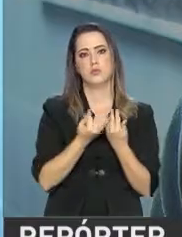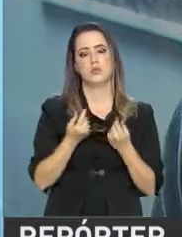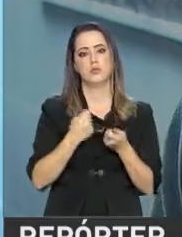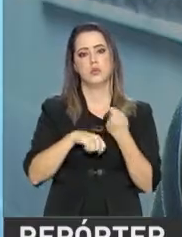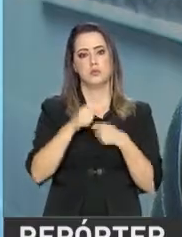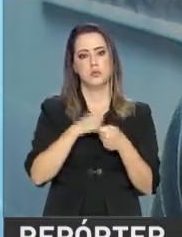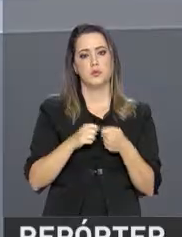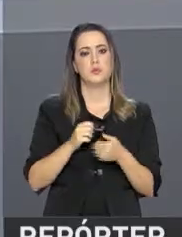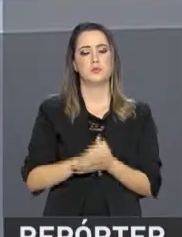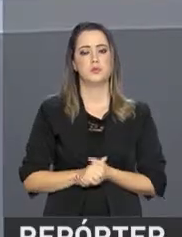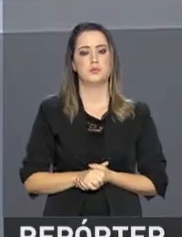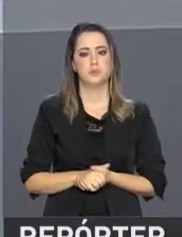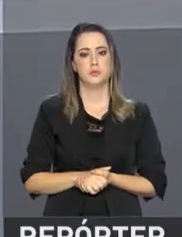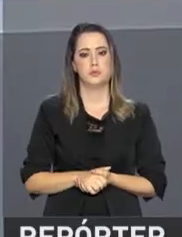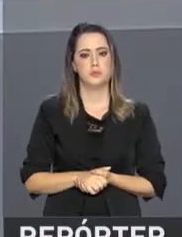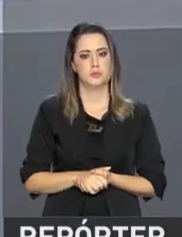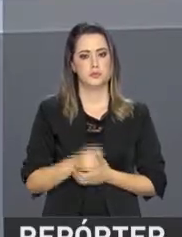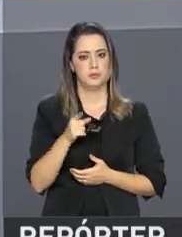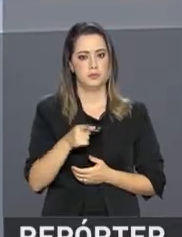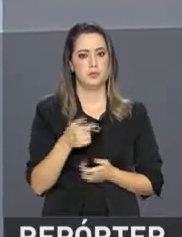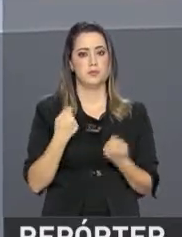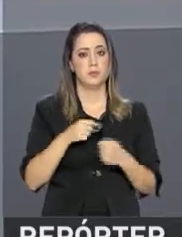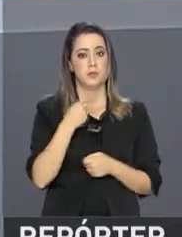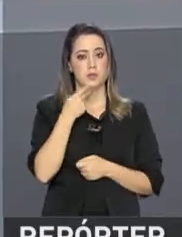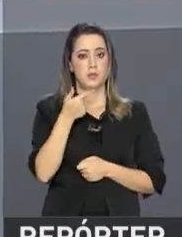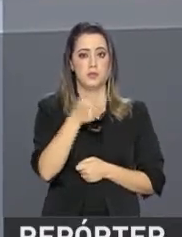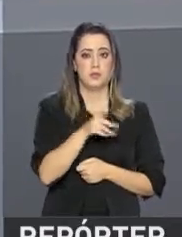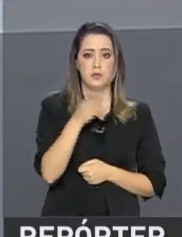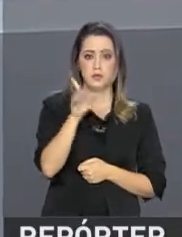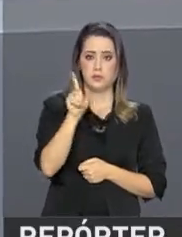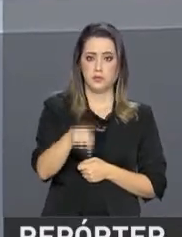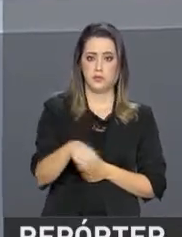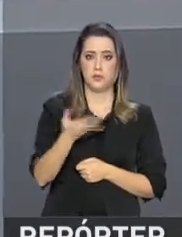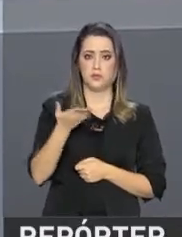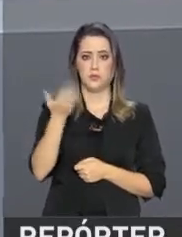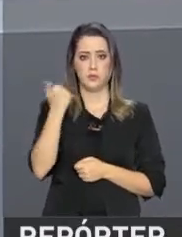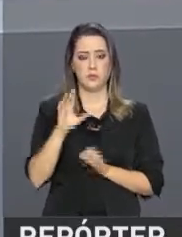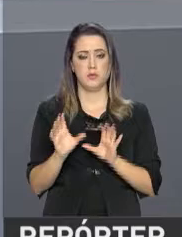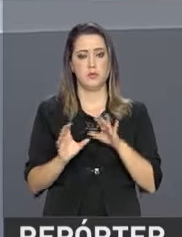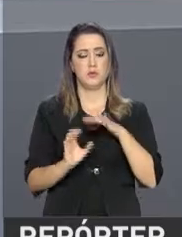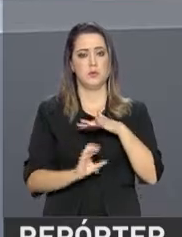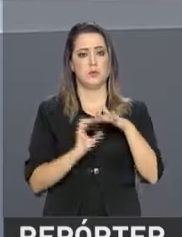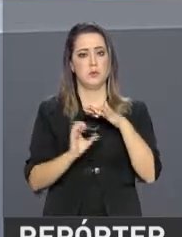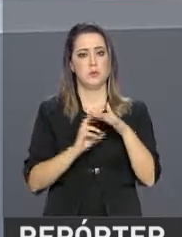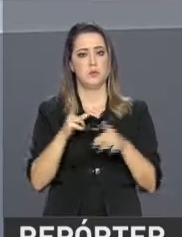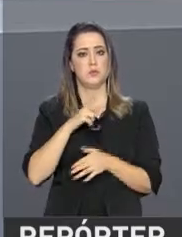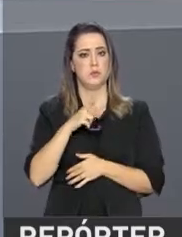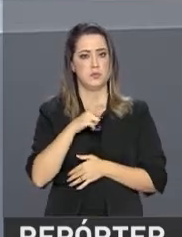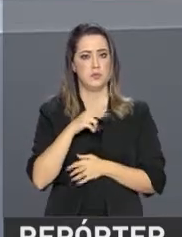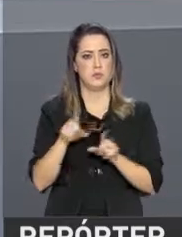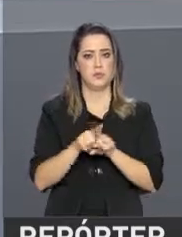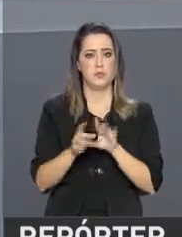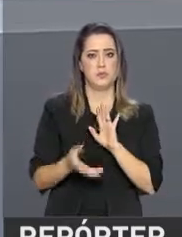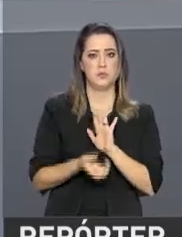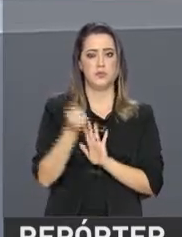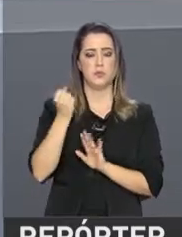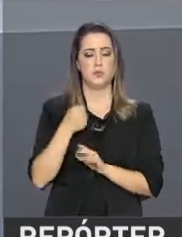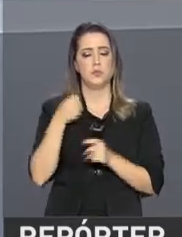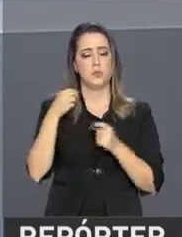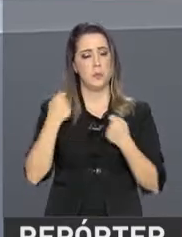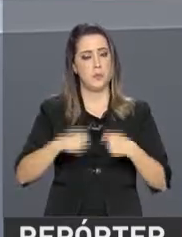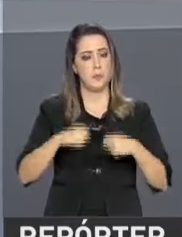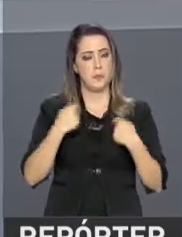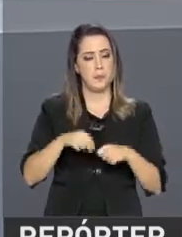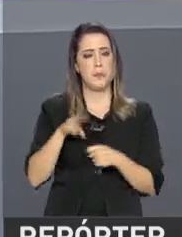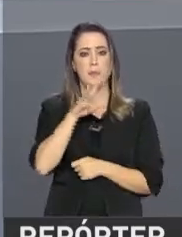economia junto não vai reforçar se você é ou já foi empregado do setor privado e quer saber se têm direito ao